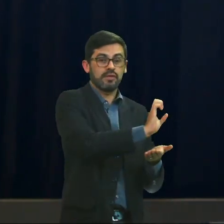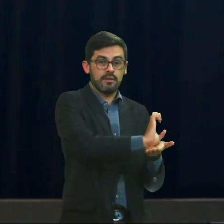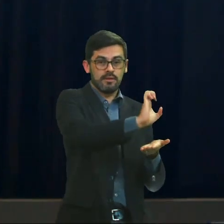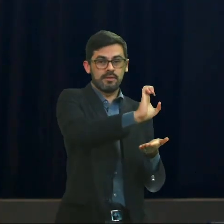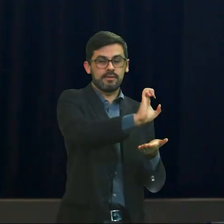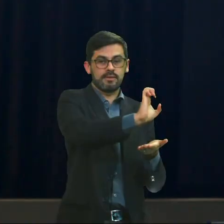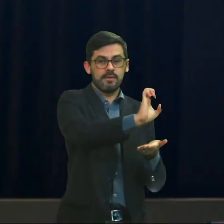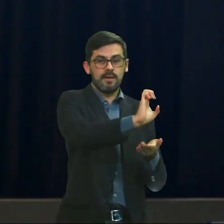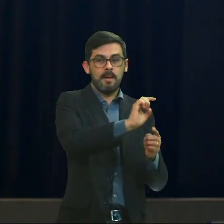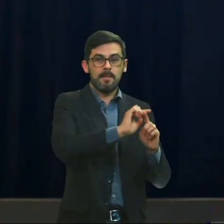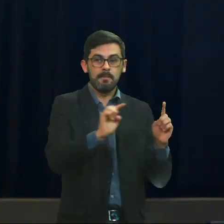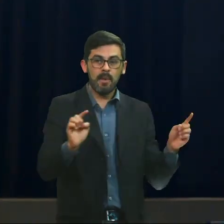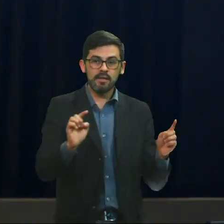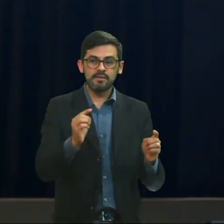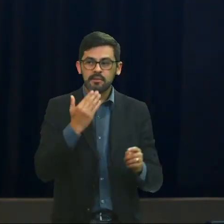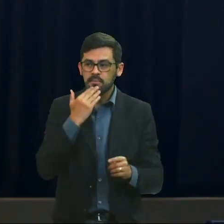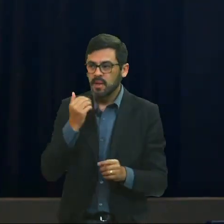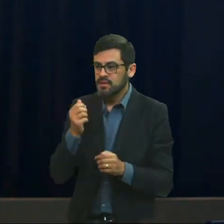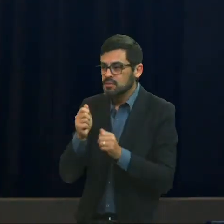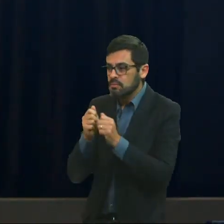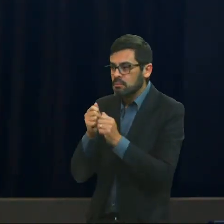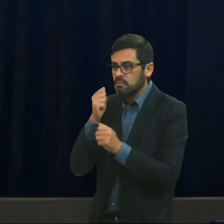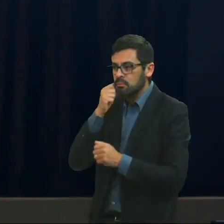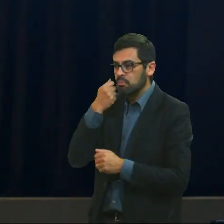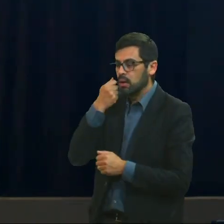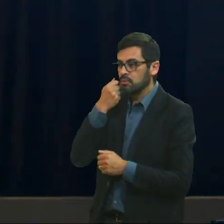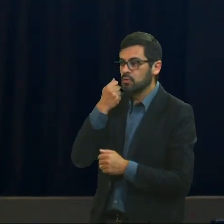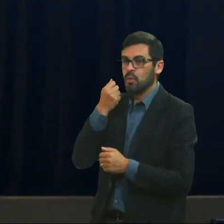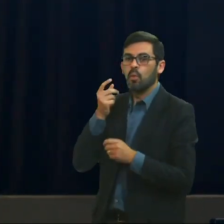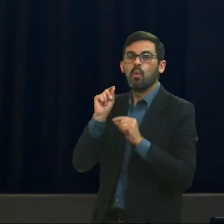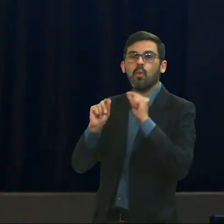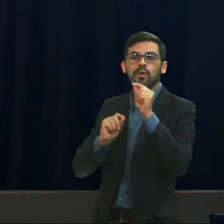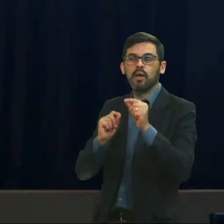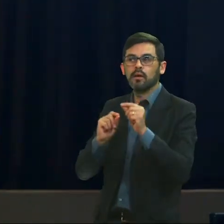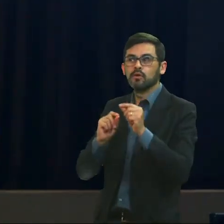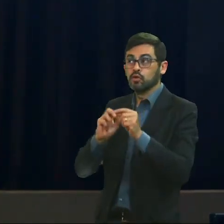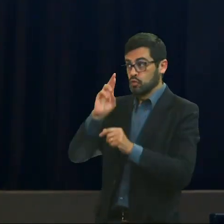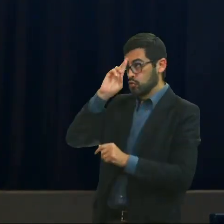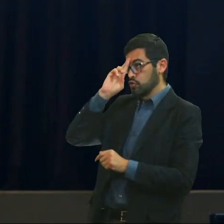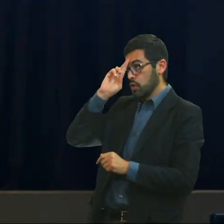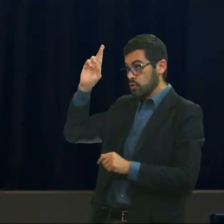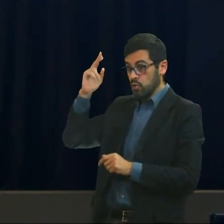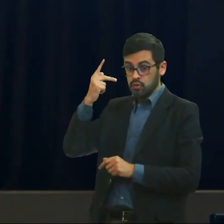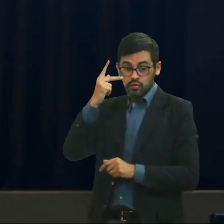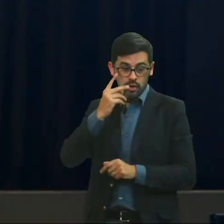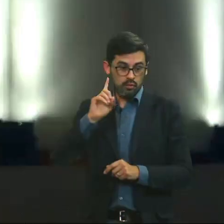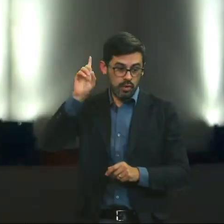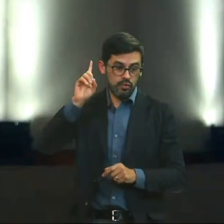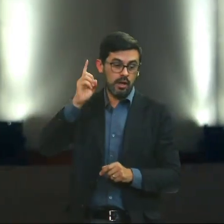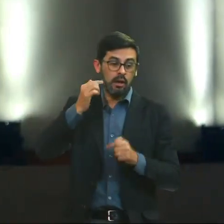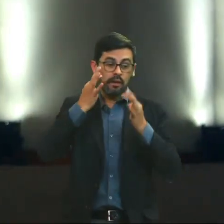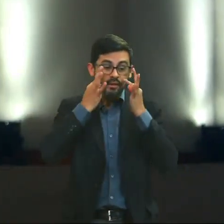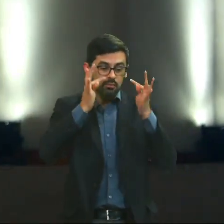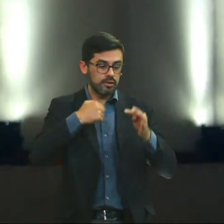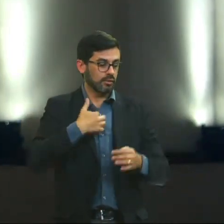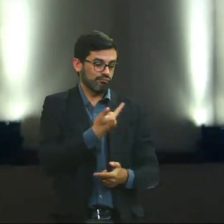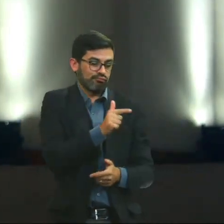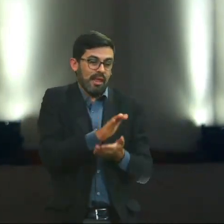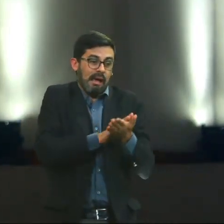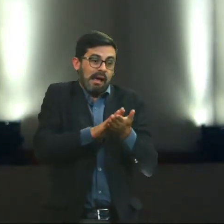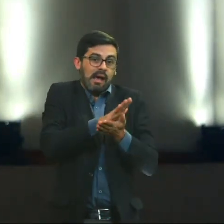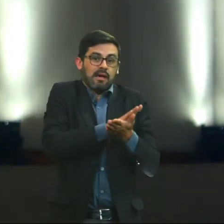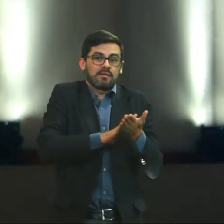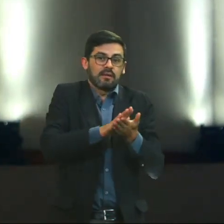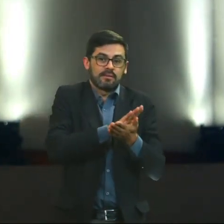assim, quando ele pede pão, ela fala, o Senhor teu Deus é testemunha de que eu não tenho nada. O